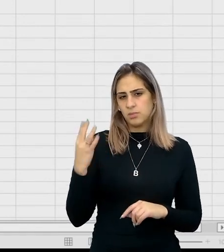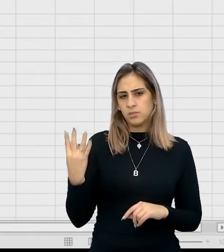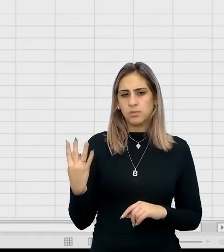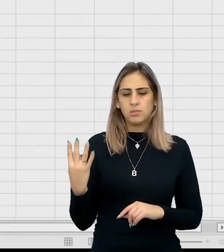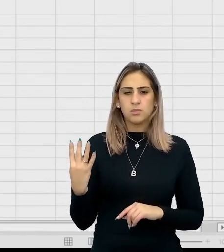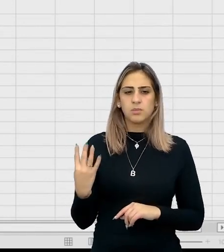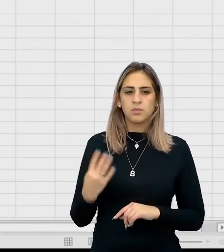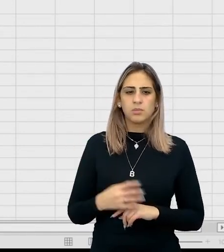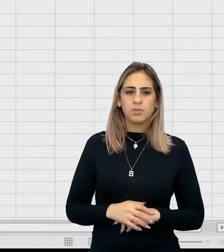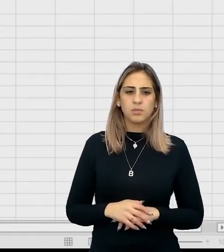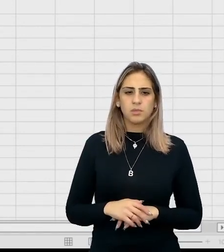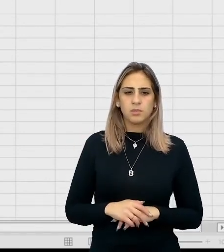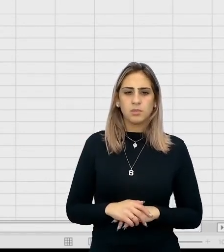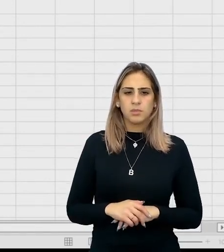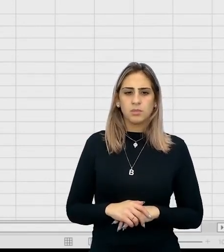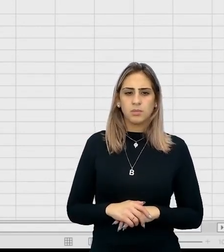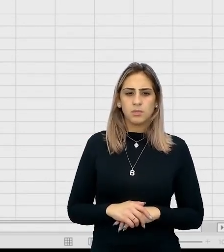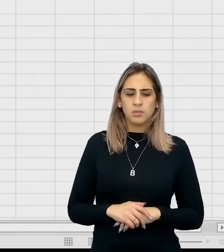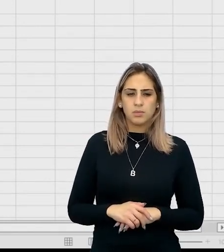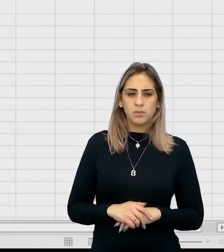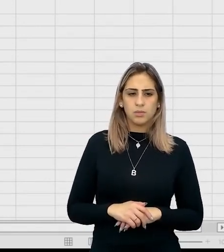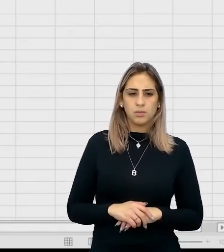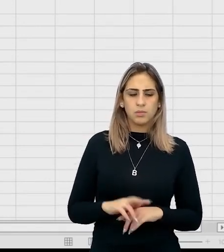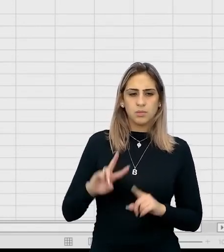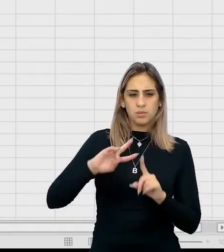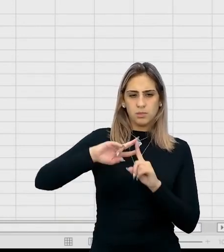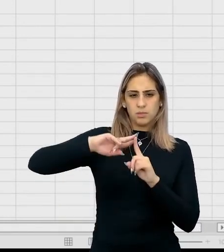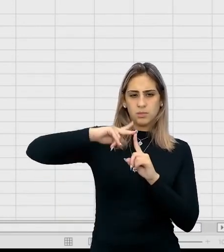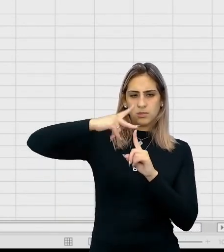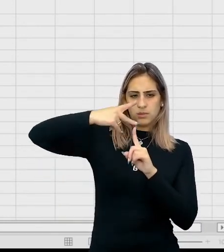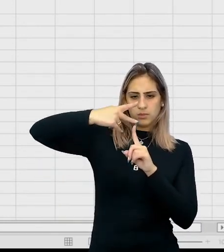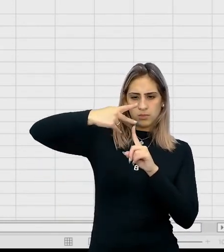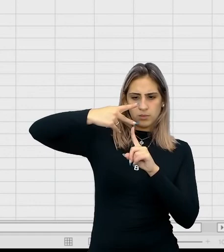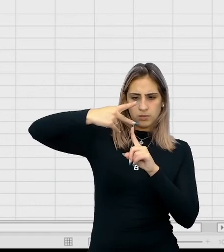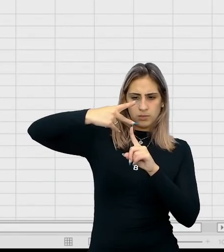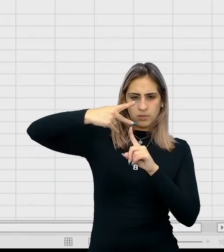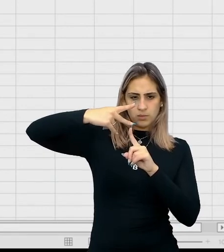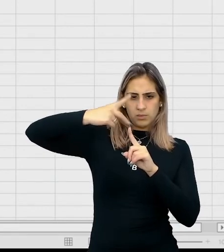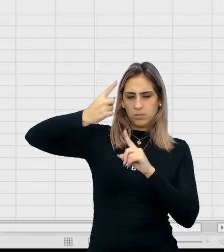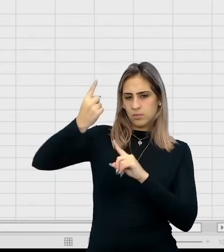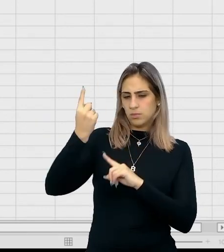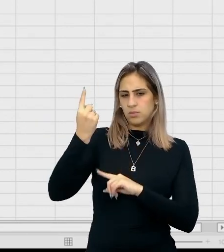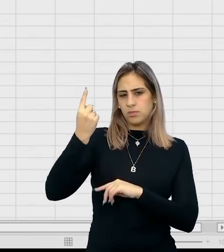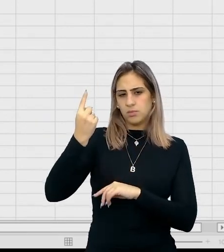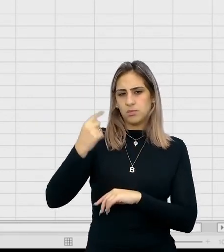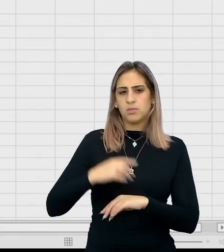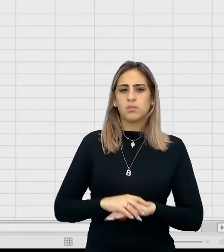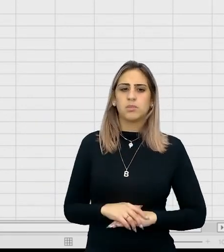1,04. E isso elevado, chapeuzinho, a 1. Opa.